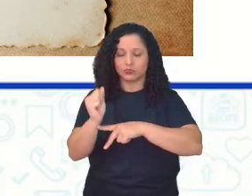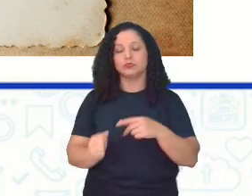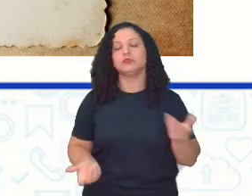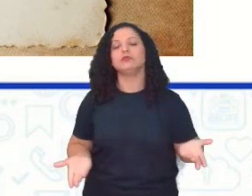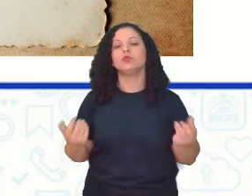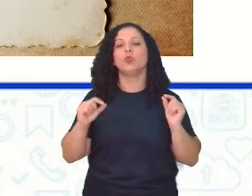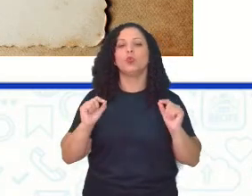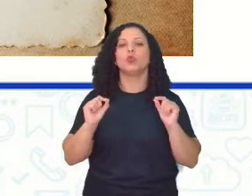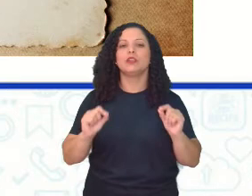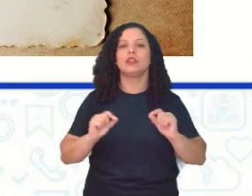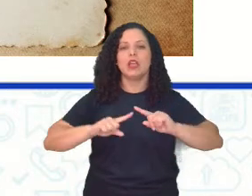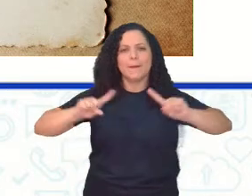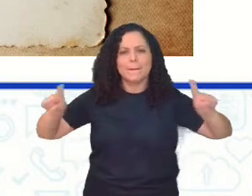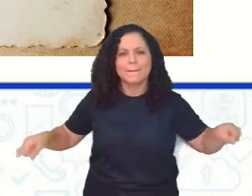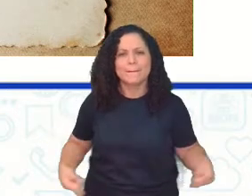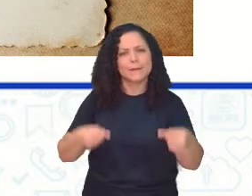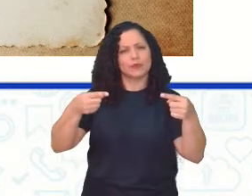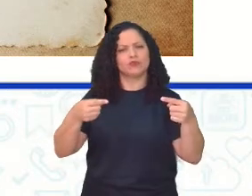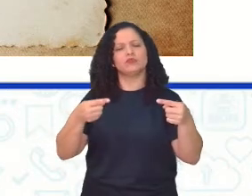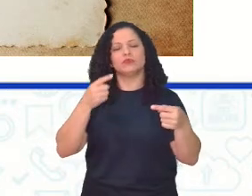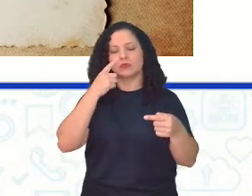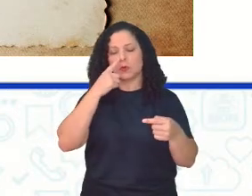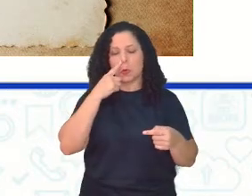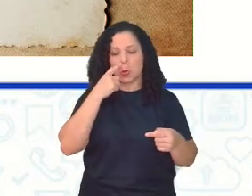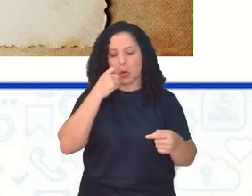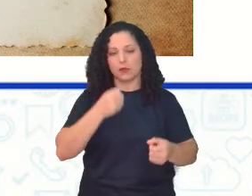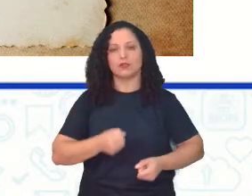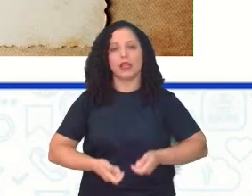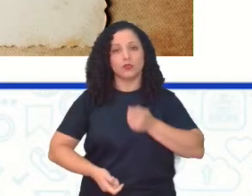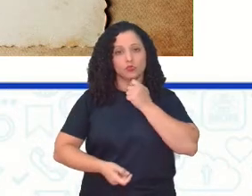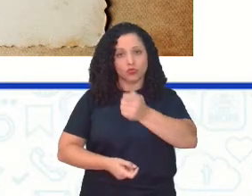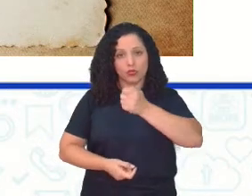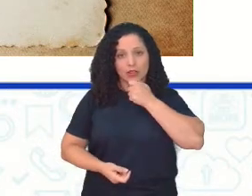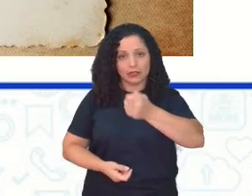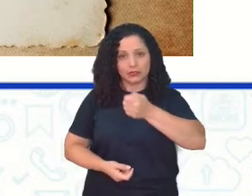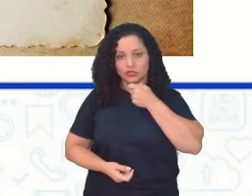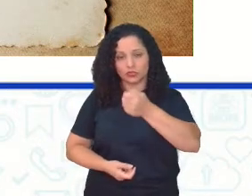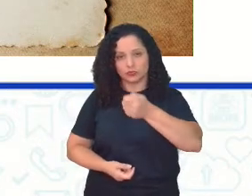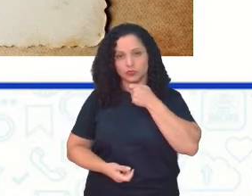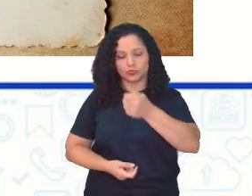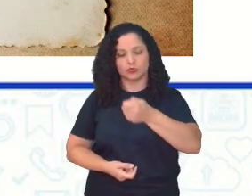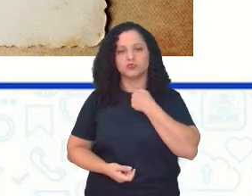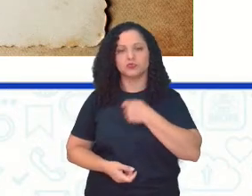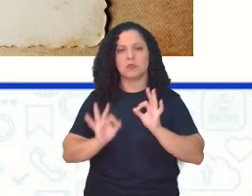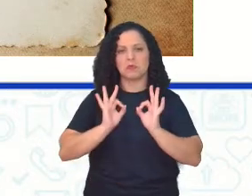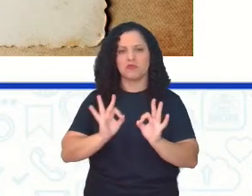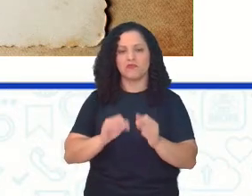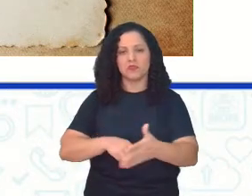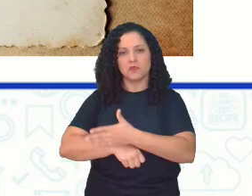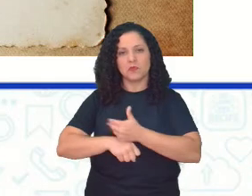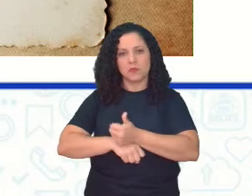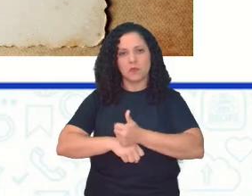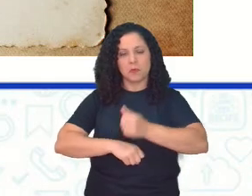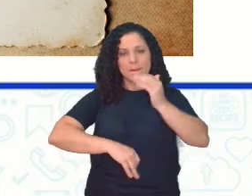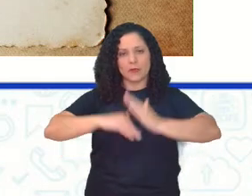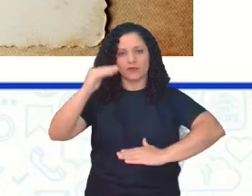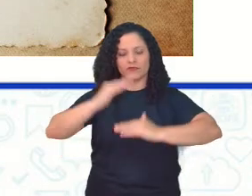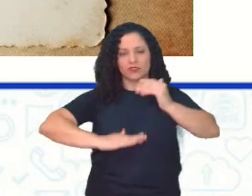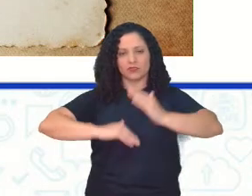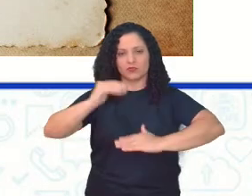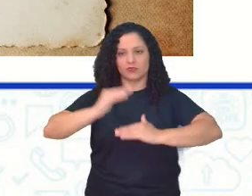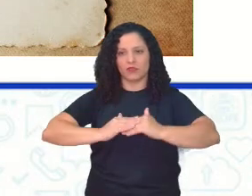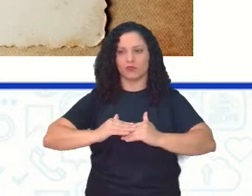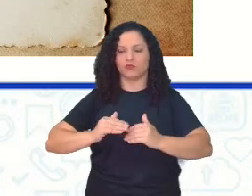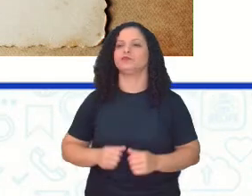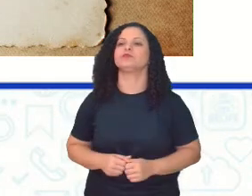um jornalismo profissional e eficiente. Então, vocês conseguem perceber aqui o erro, né? Está